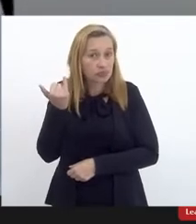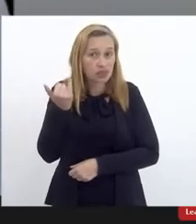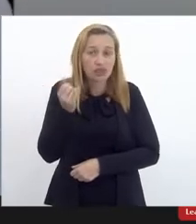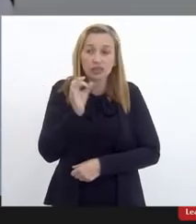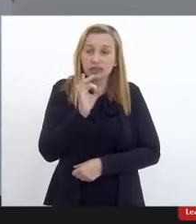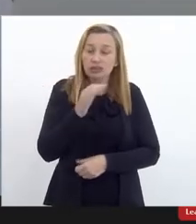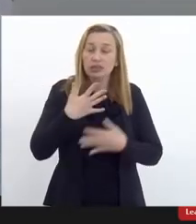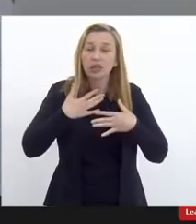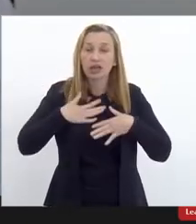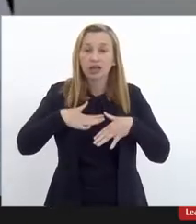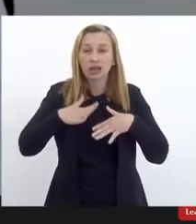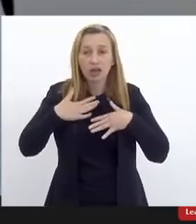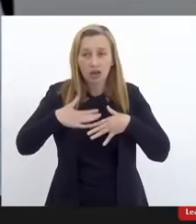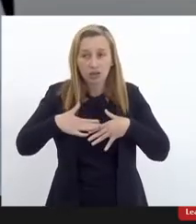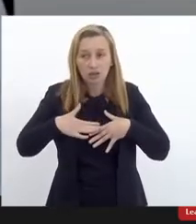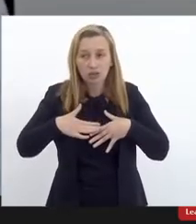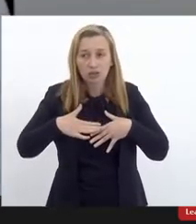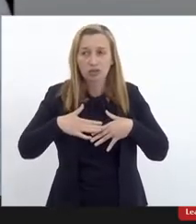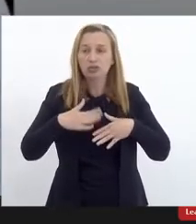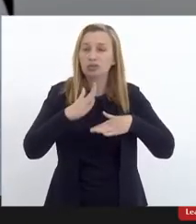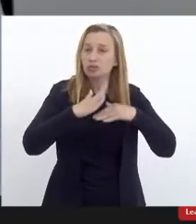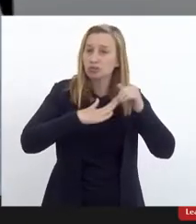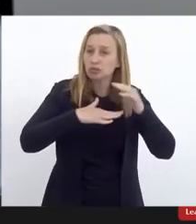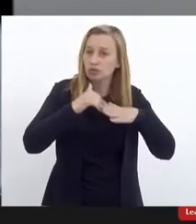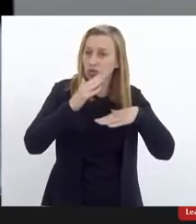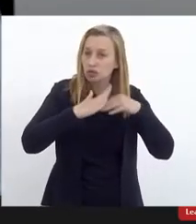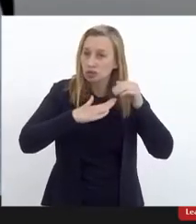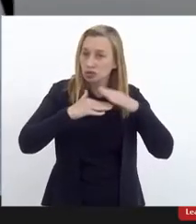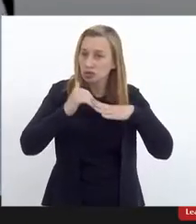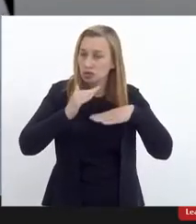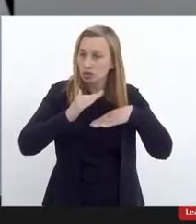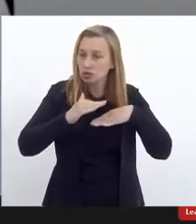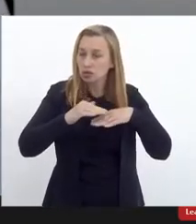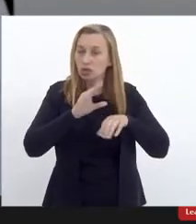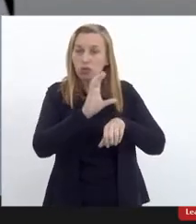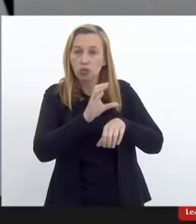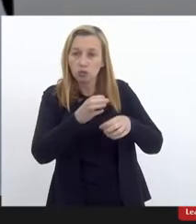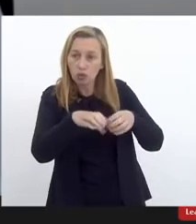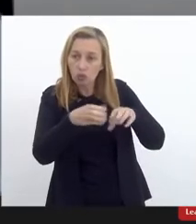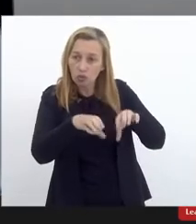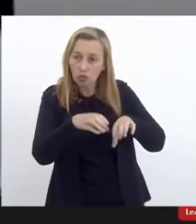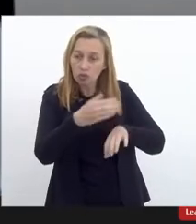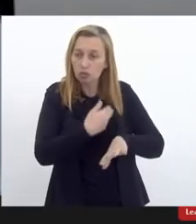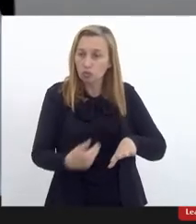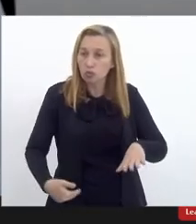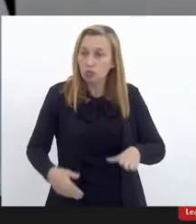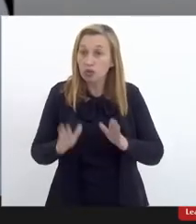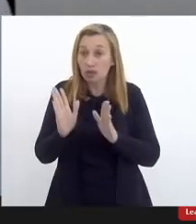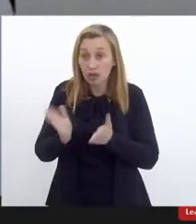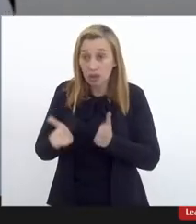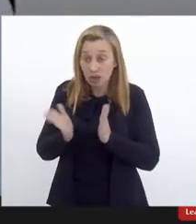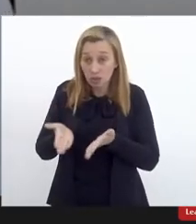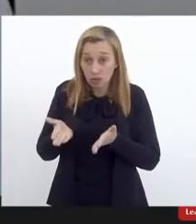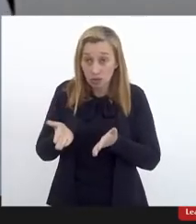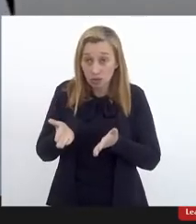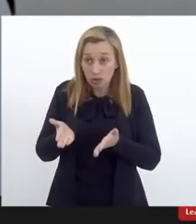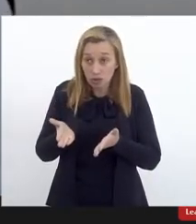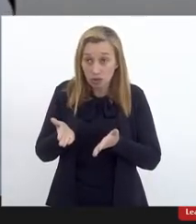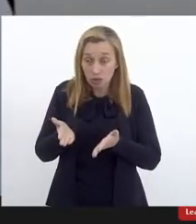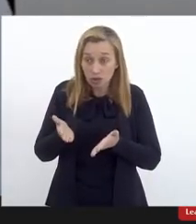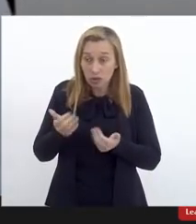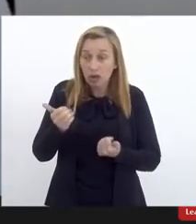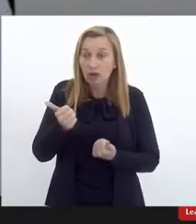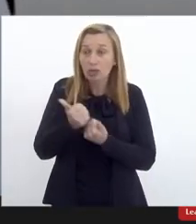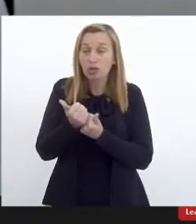garantir tranquilidade para esses profissionais que, por concurso público e agora com pleno amparo da